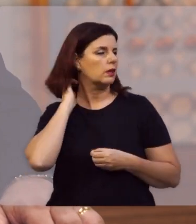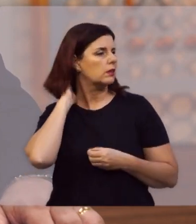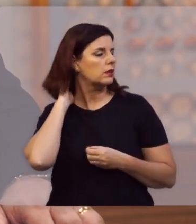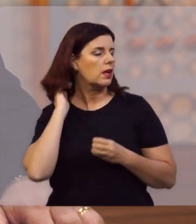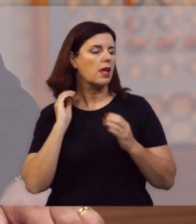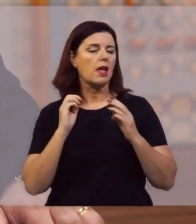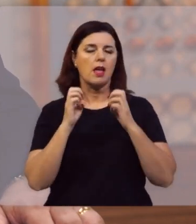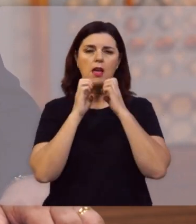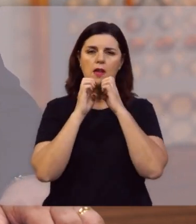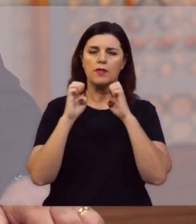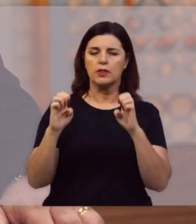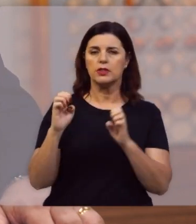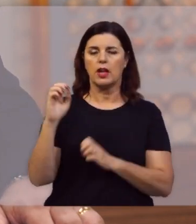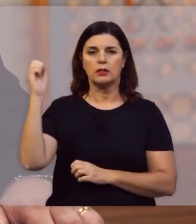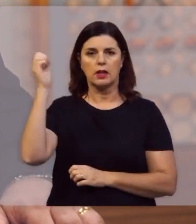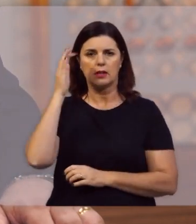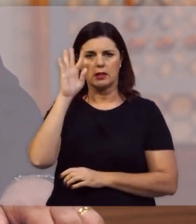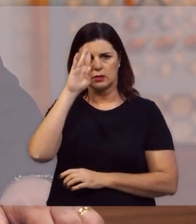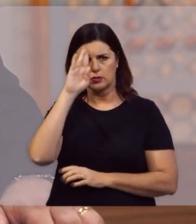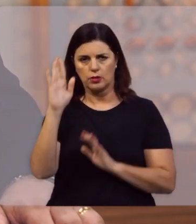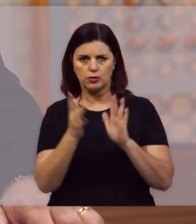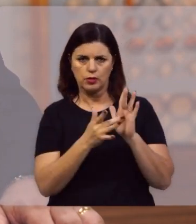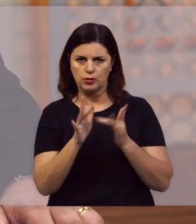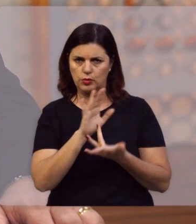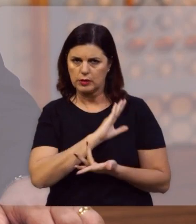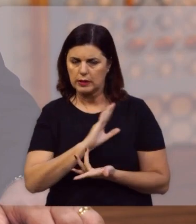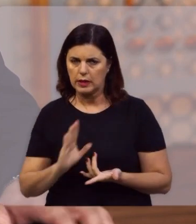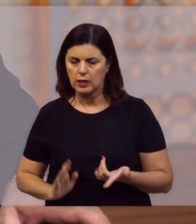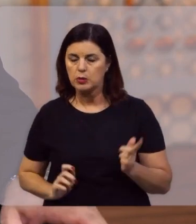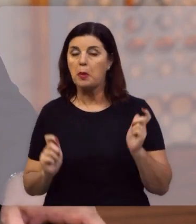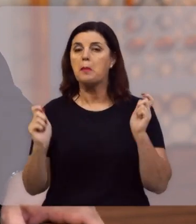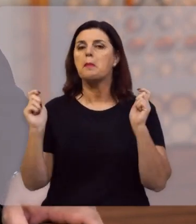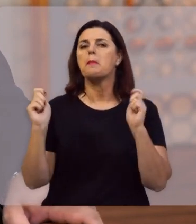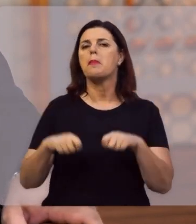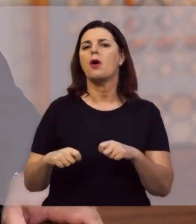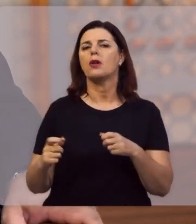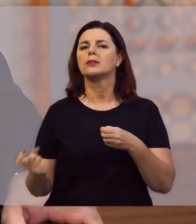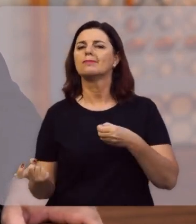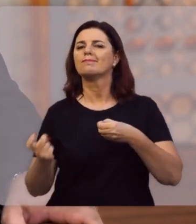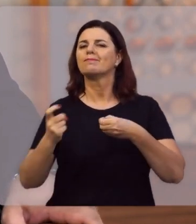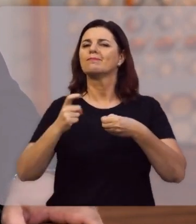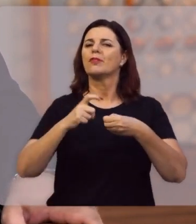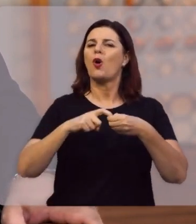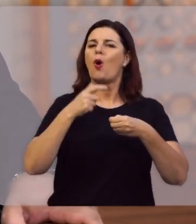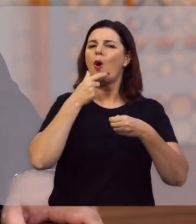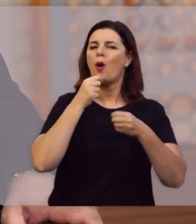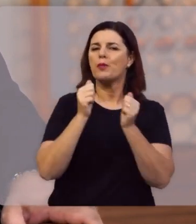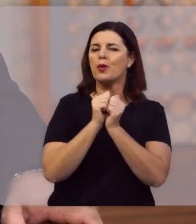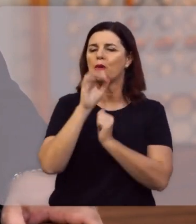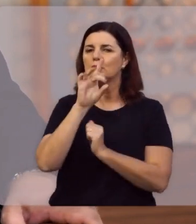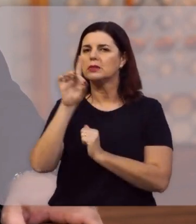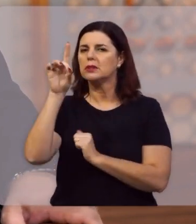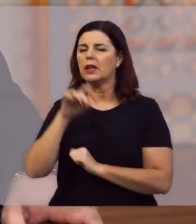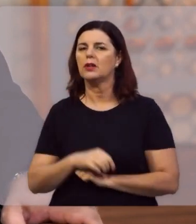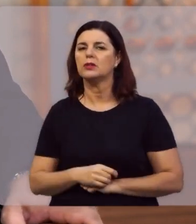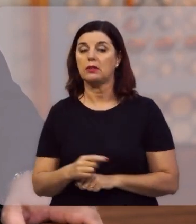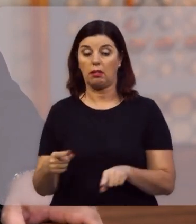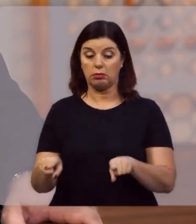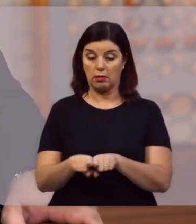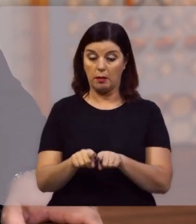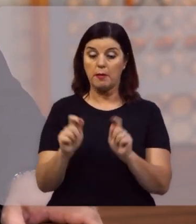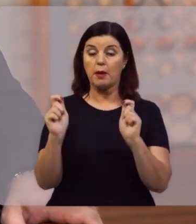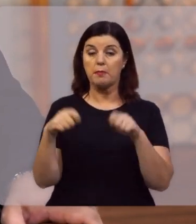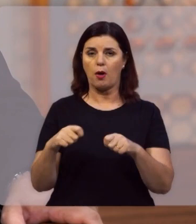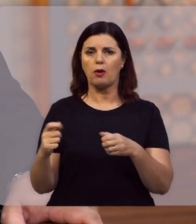evangelho da Graça do Senhor Jesus Cristo que pode reconciliar os homens com Deus e que pode